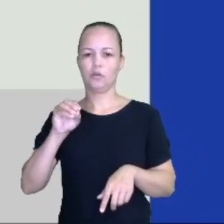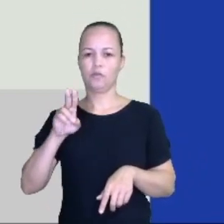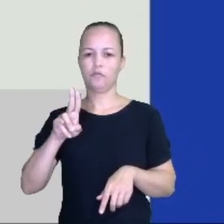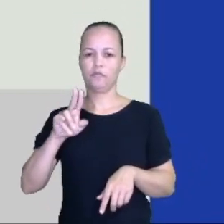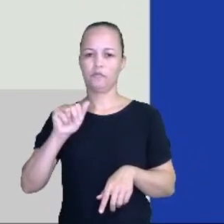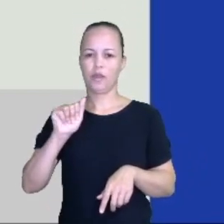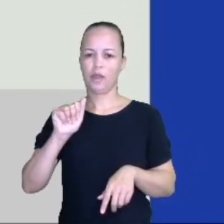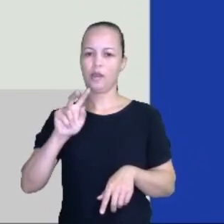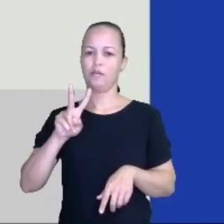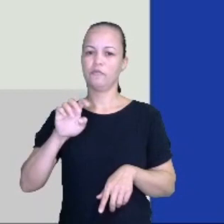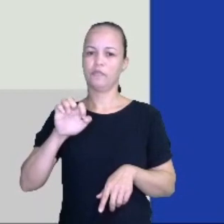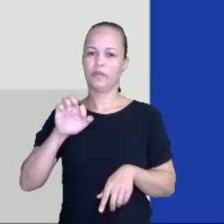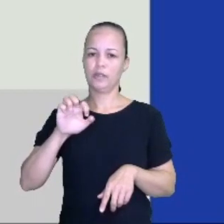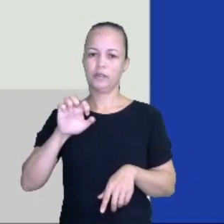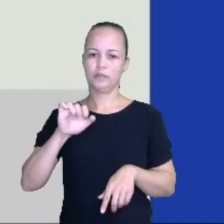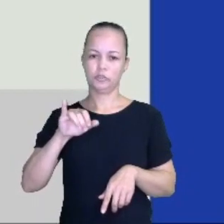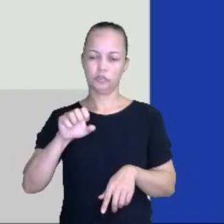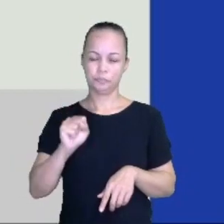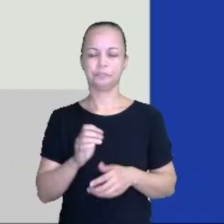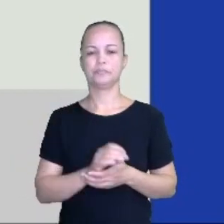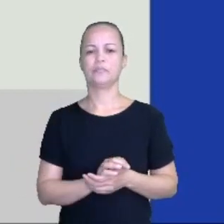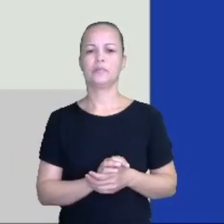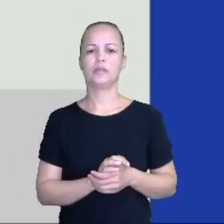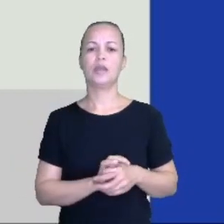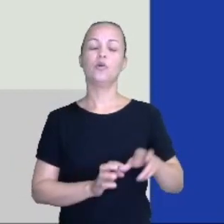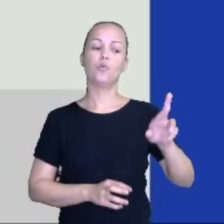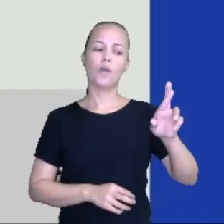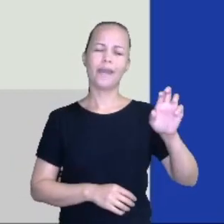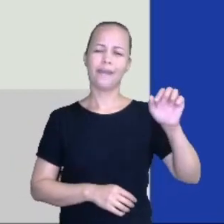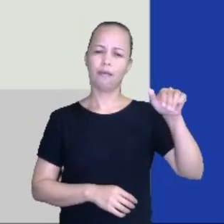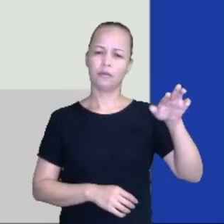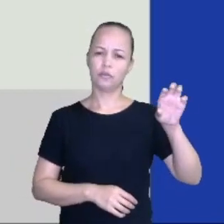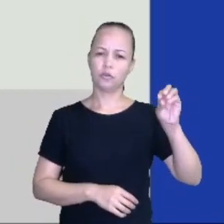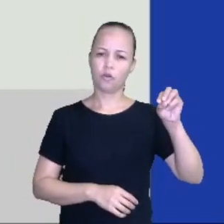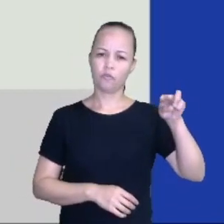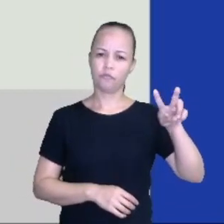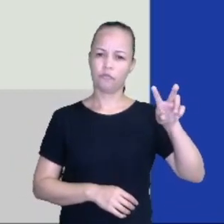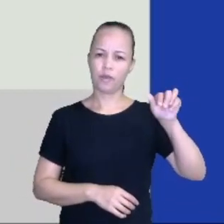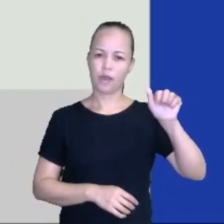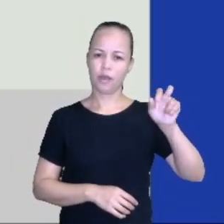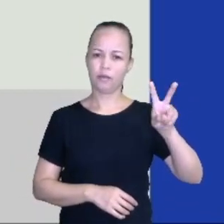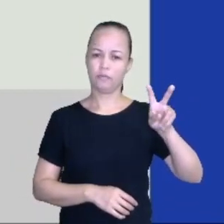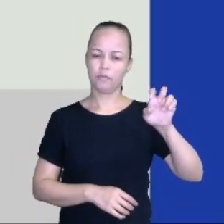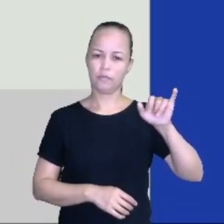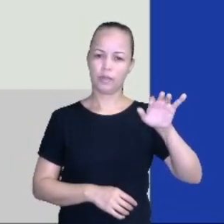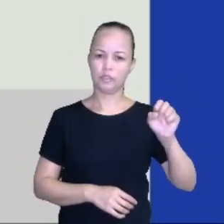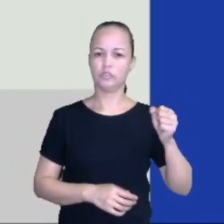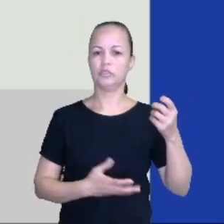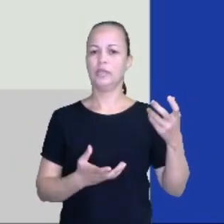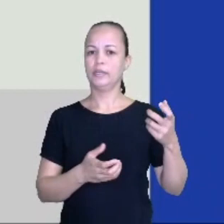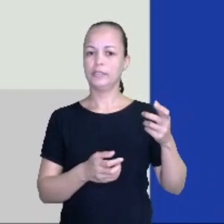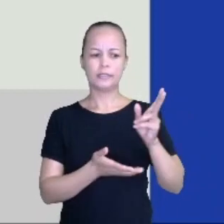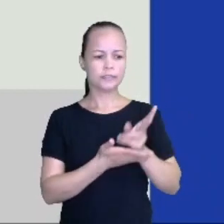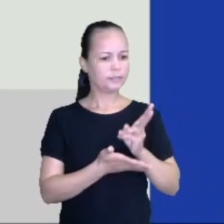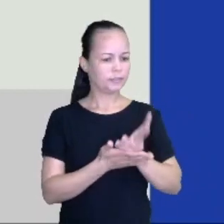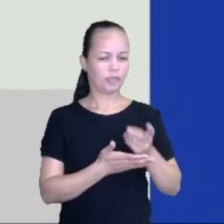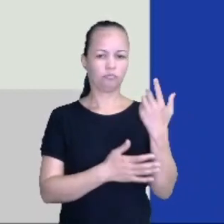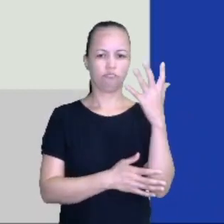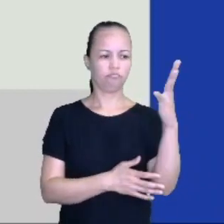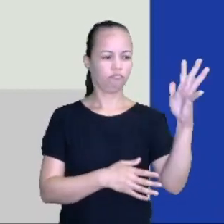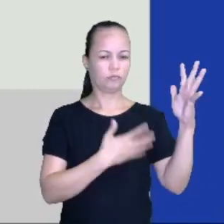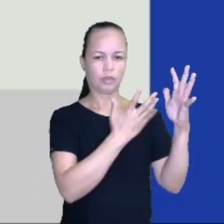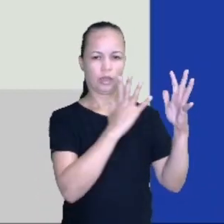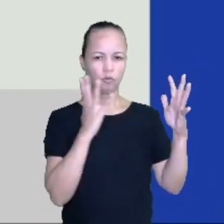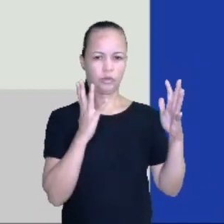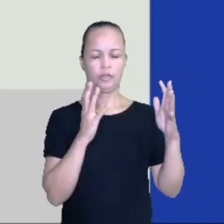renováveis são aqueles que se renovam na natureza, que não se esgotam quando utilizamos. Por exemplo,